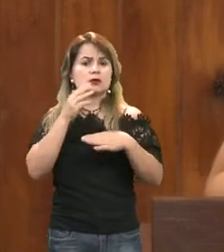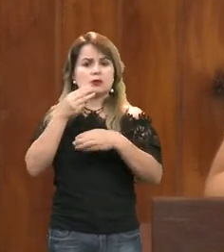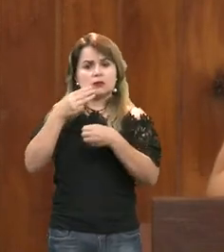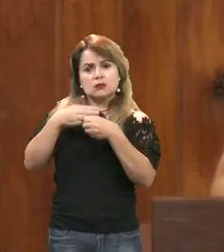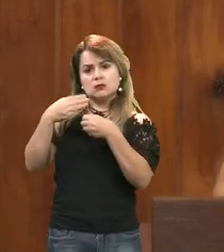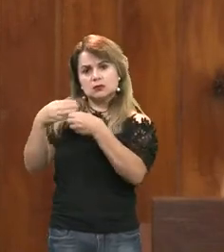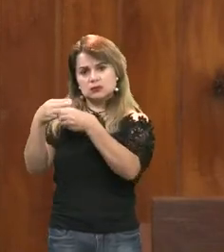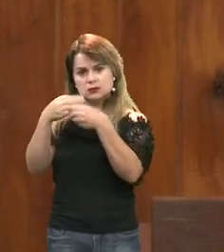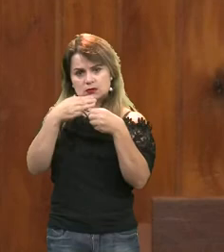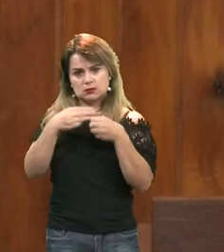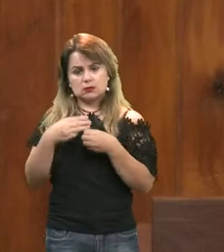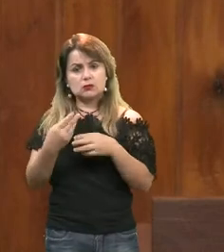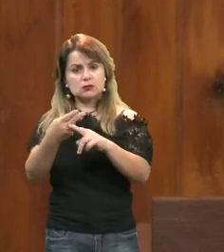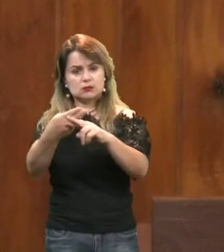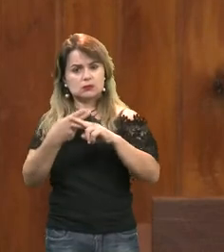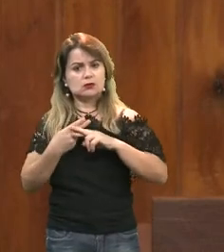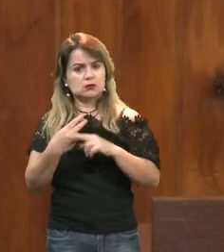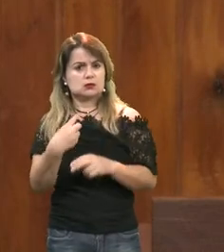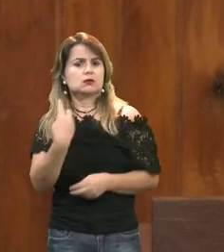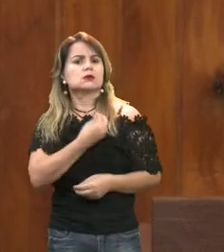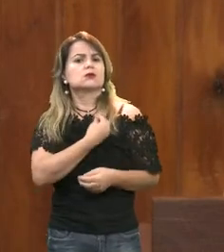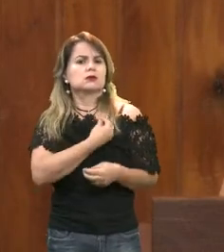isso estamos aqui hoje.